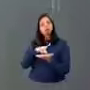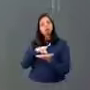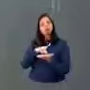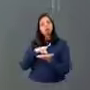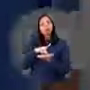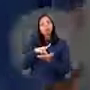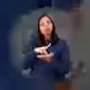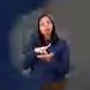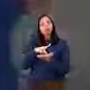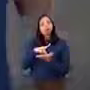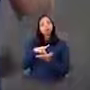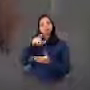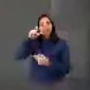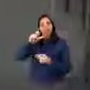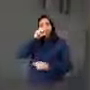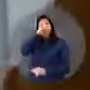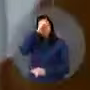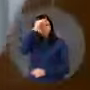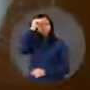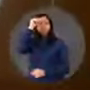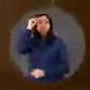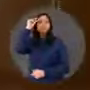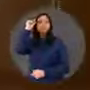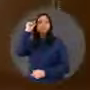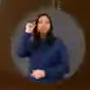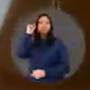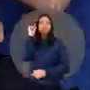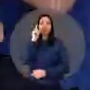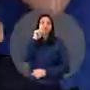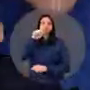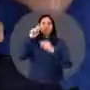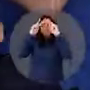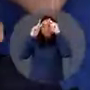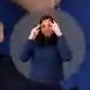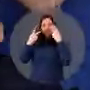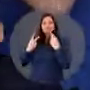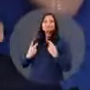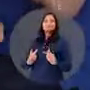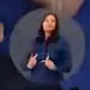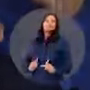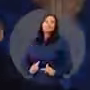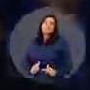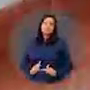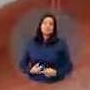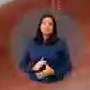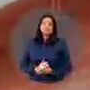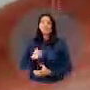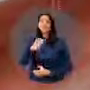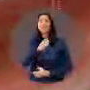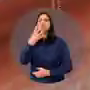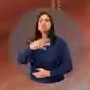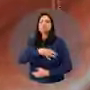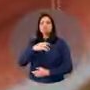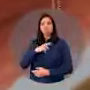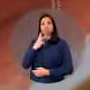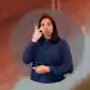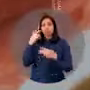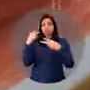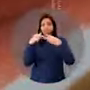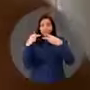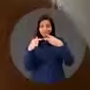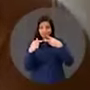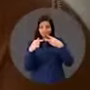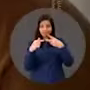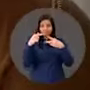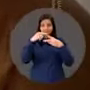mais nega, seu trabalho é de verdade. Você tem quantos filhos? Eu tenho dois